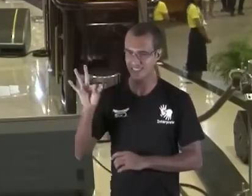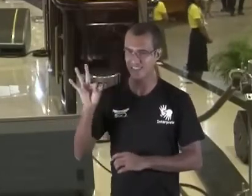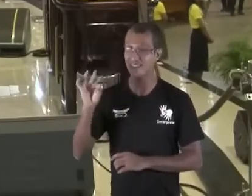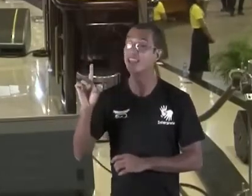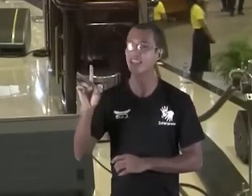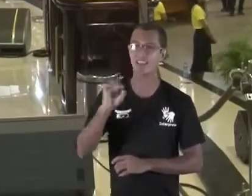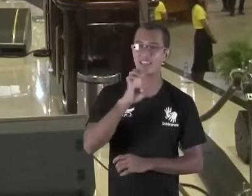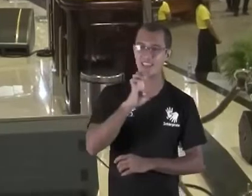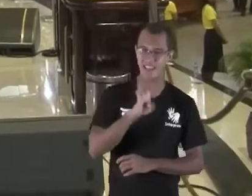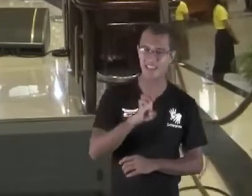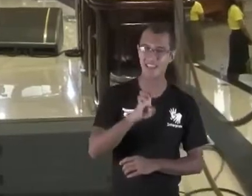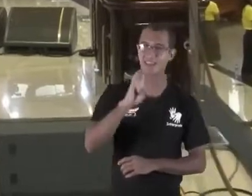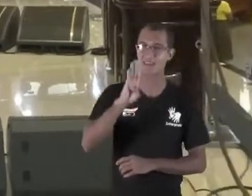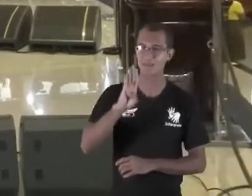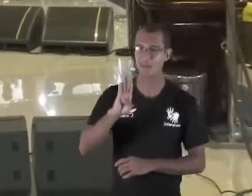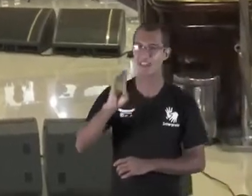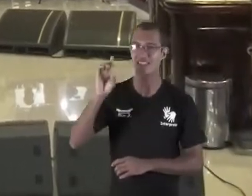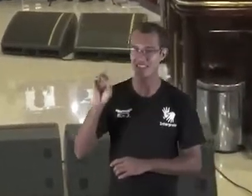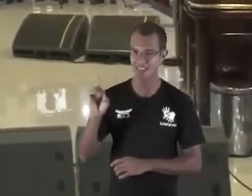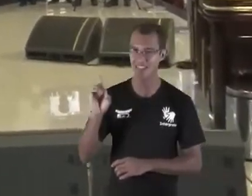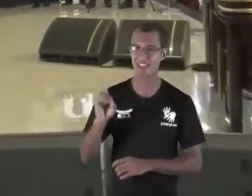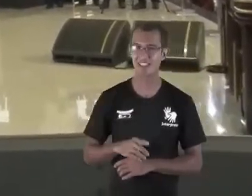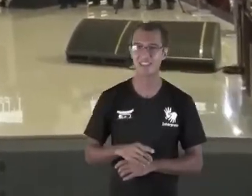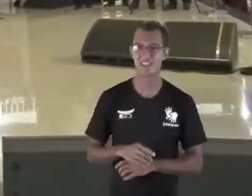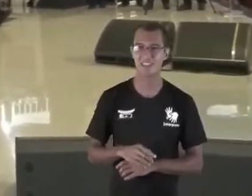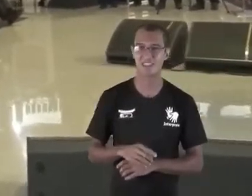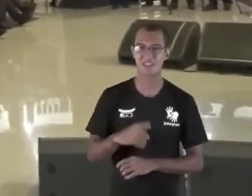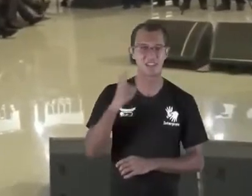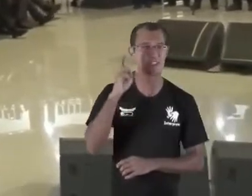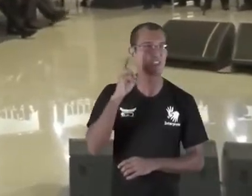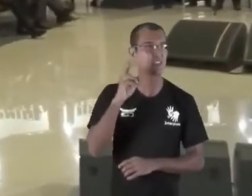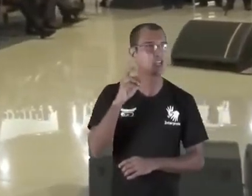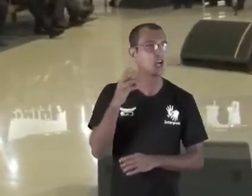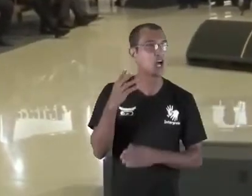Encher a barriga de macarrão e passar a tarde na Netflix.